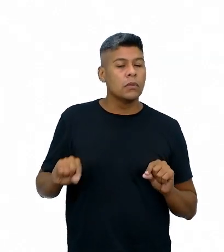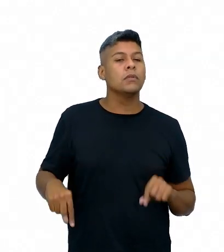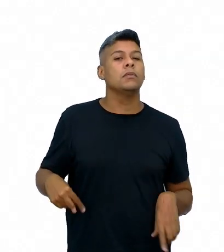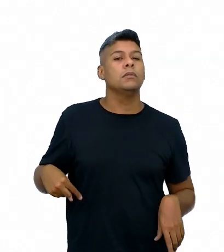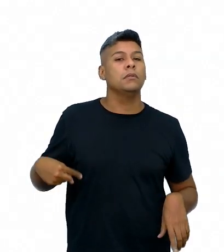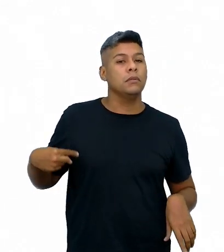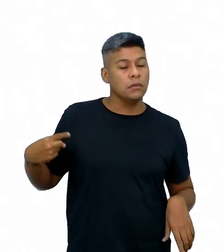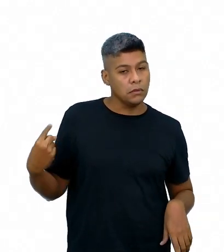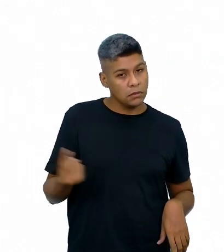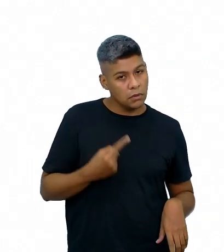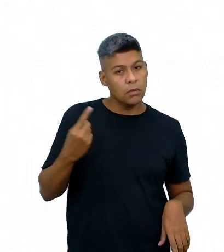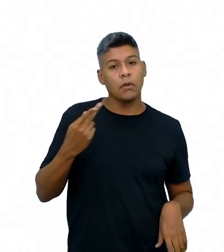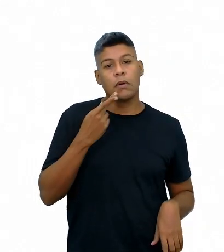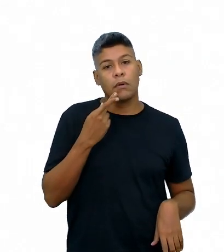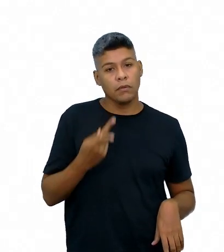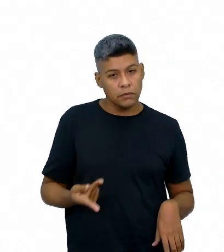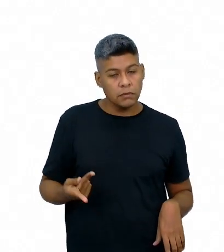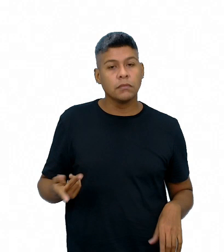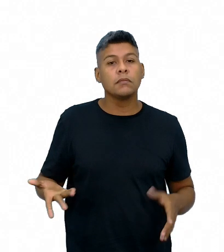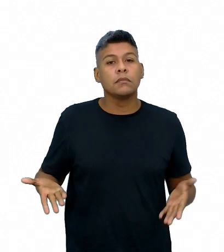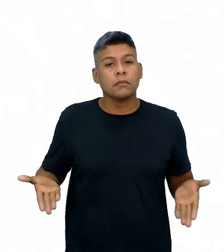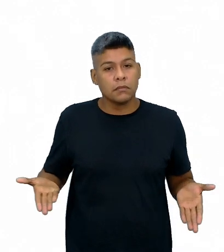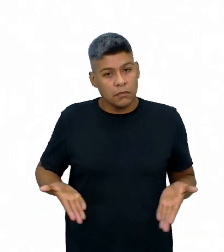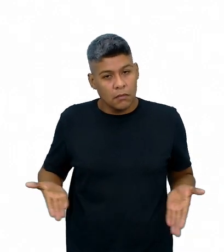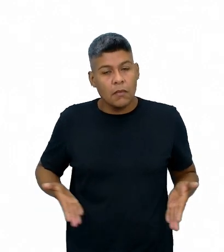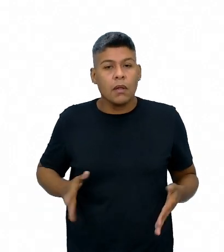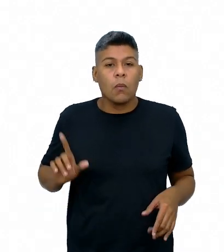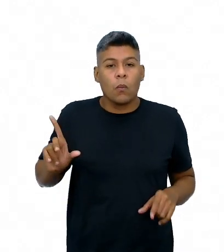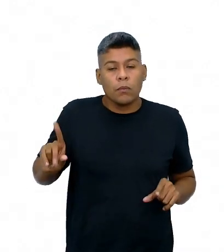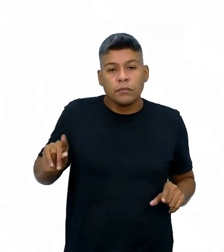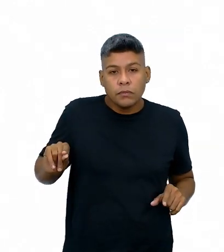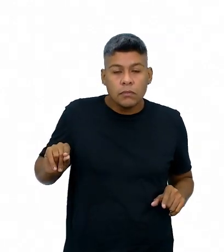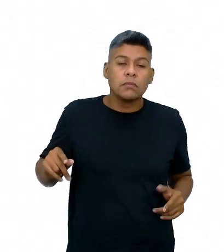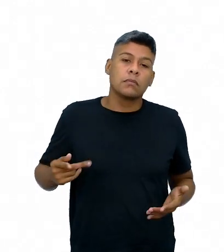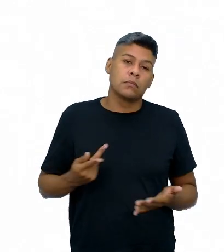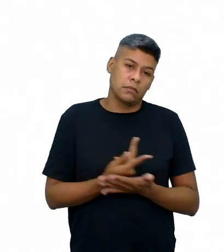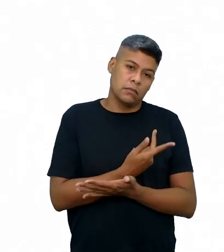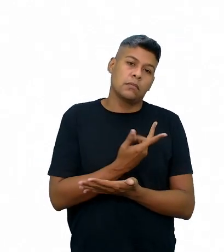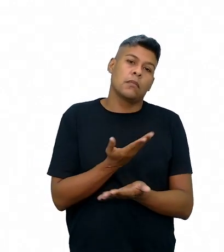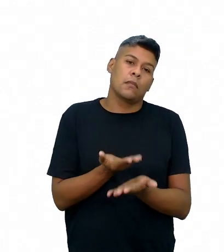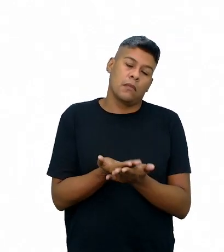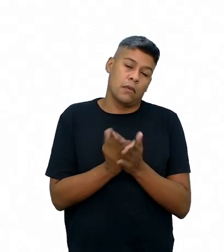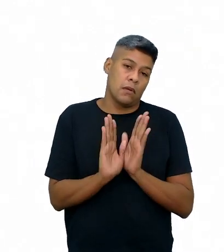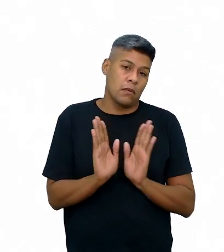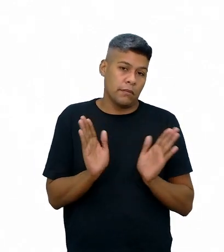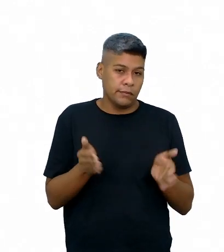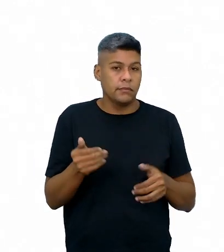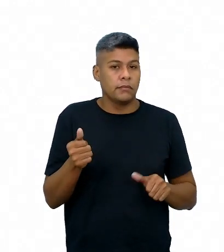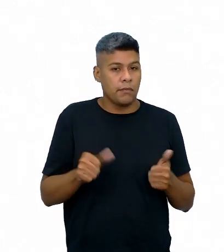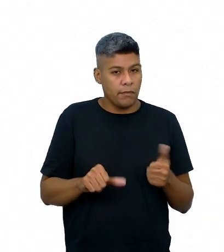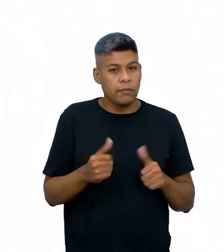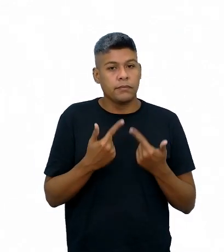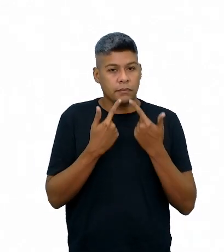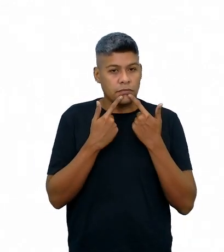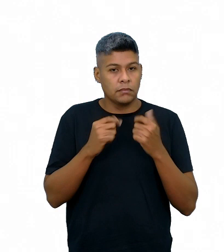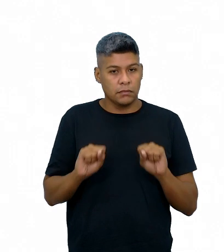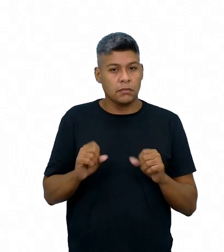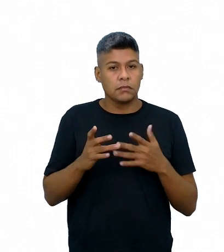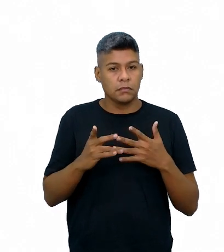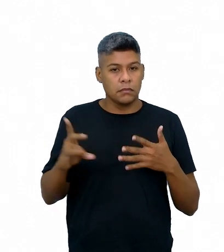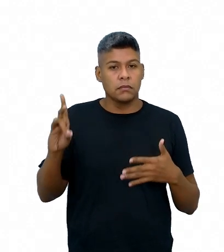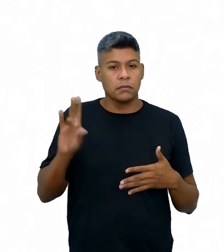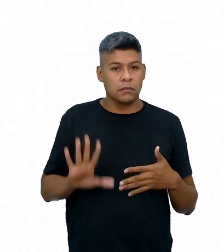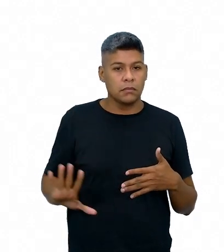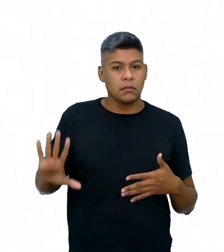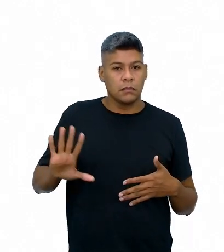nós trataremos nesse momento, né? E o que suscita uma aula focada em análise linguística e semiótica.